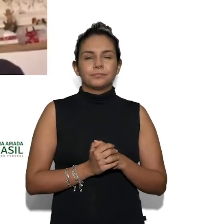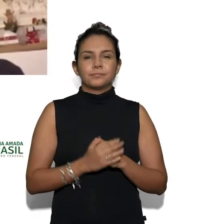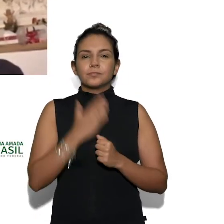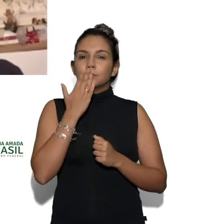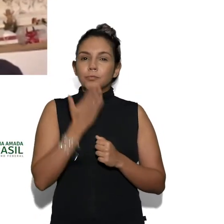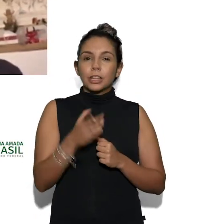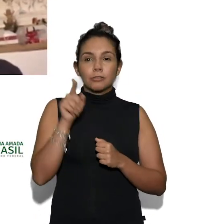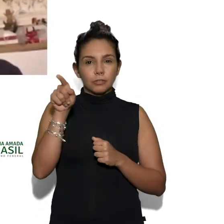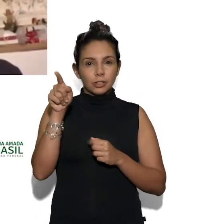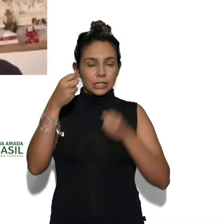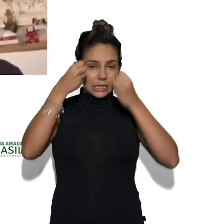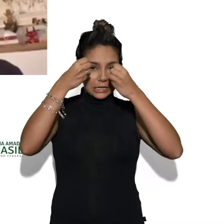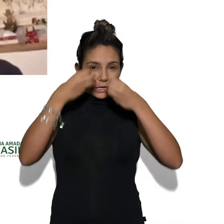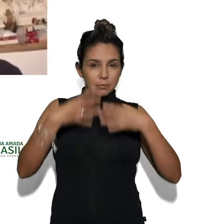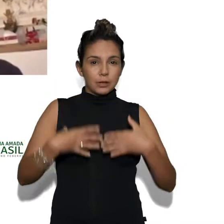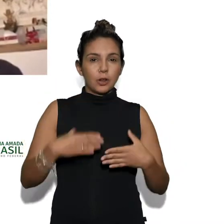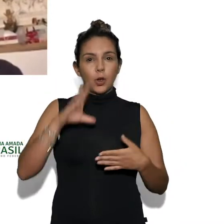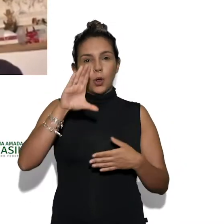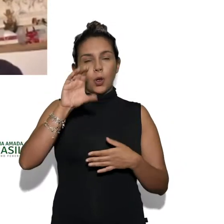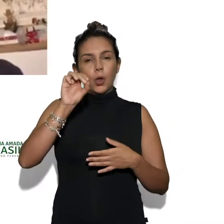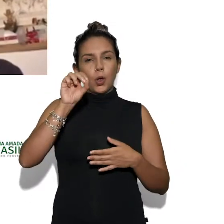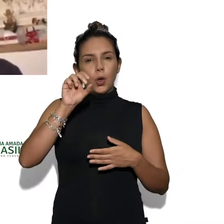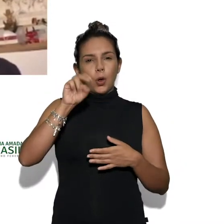Pedem para você explicar o contra mim.